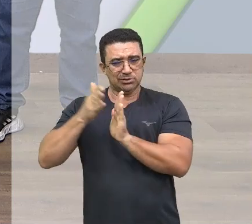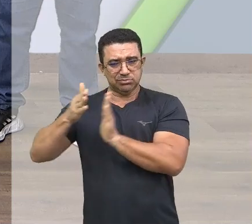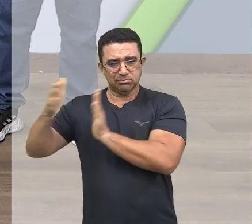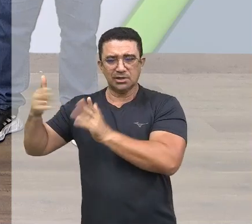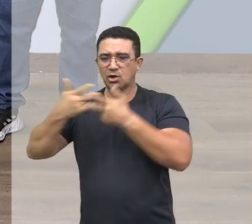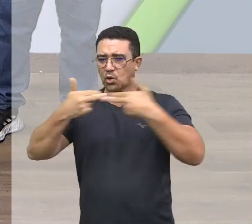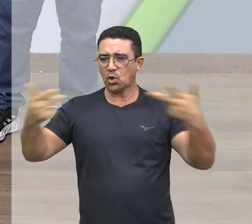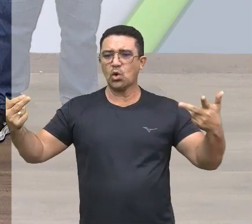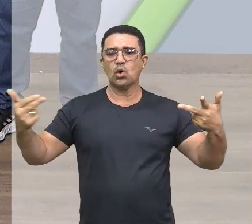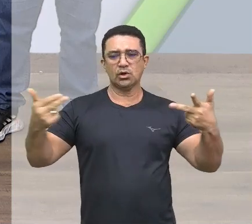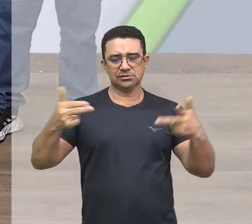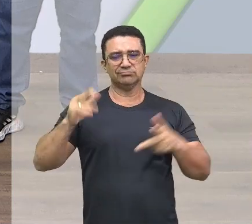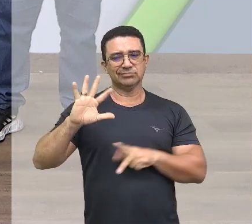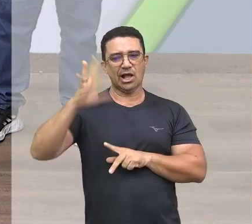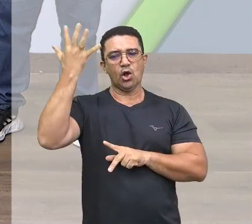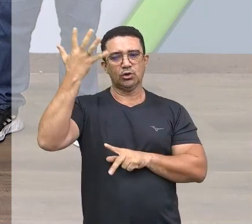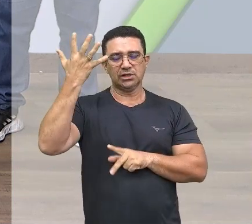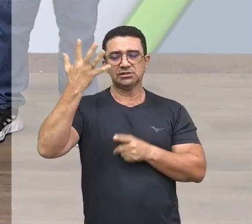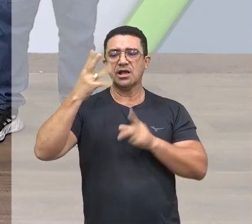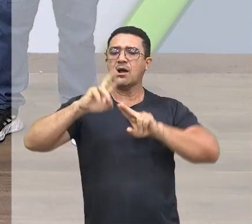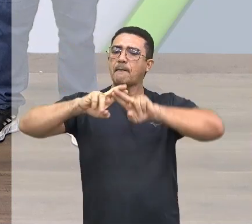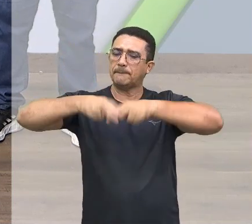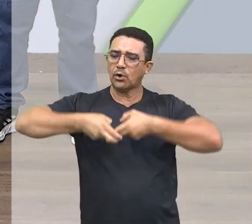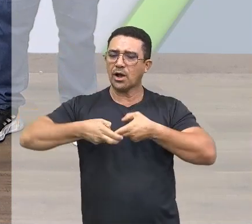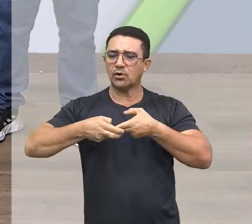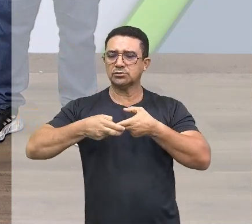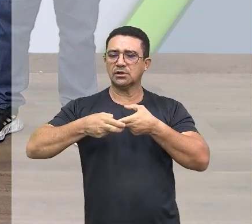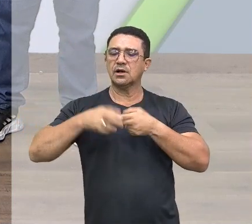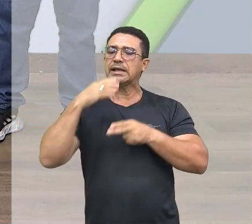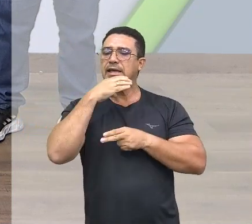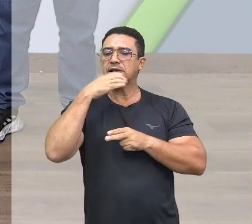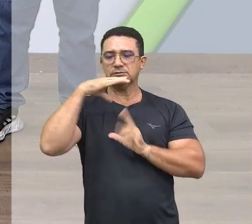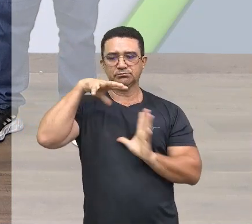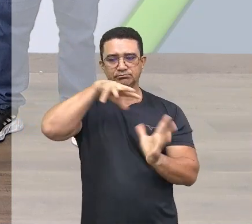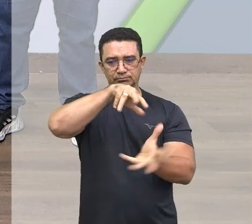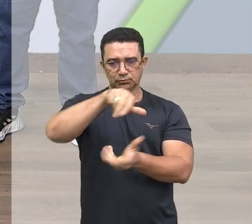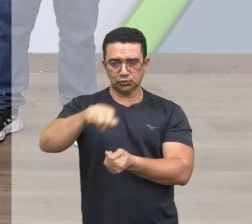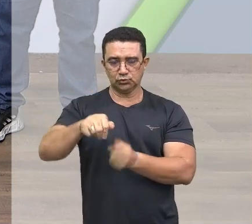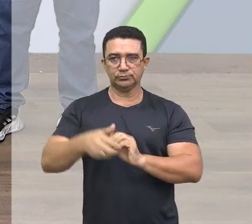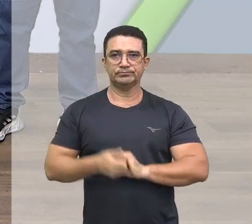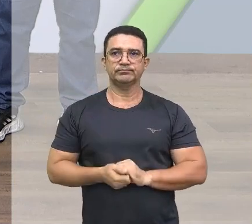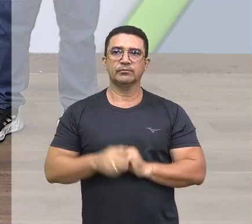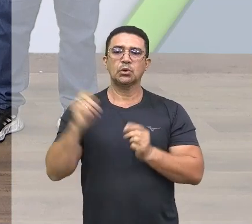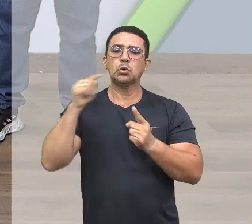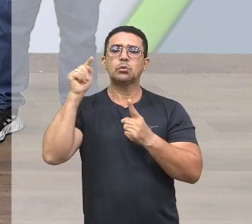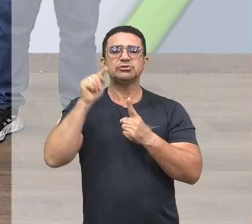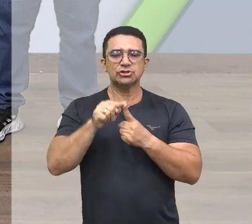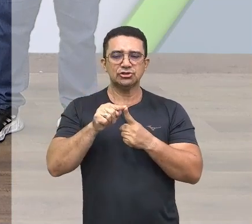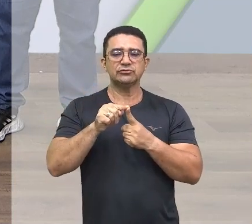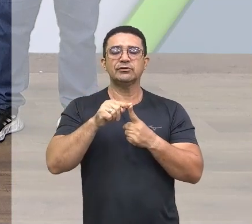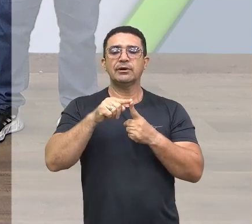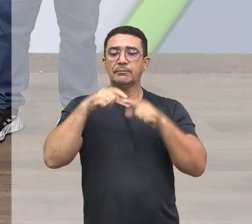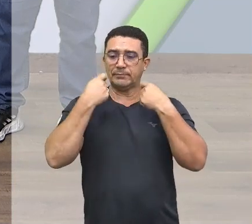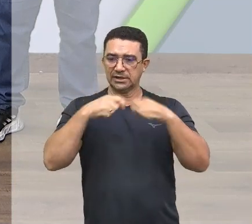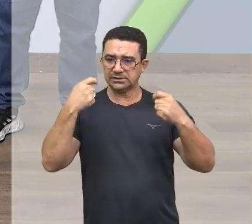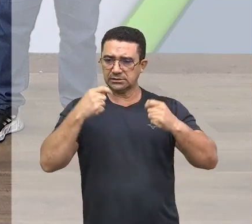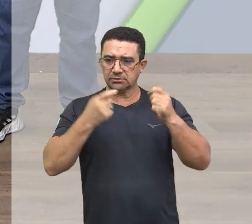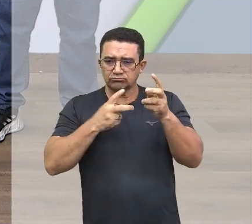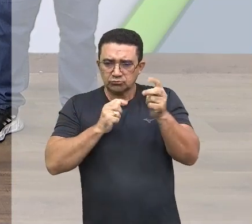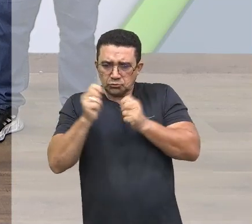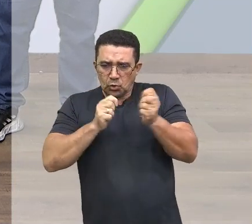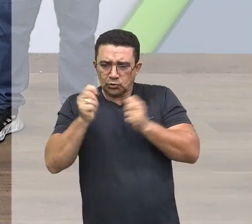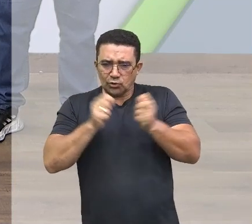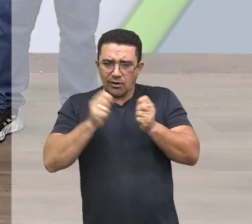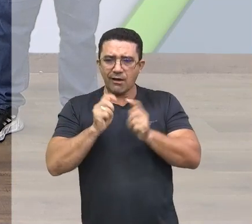que são afetados a partir do aquecimento global. O objetivo é manter essa temperatura limitada a